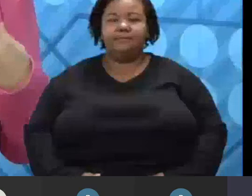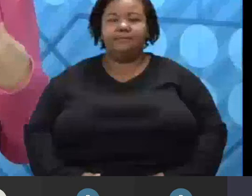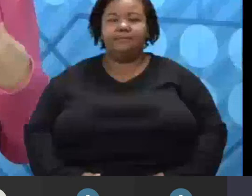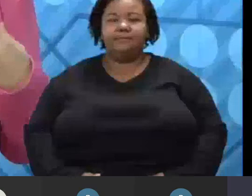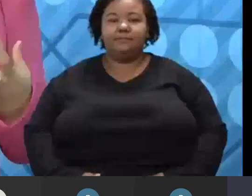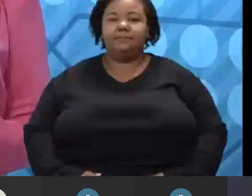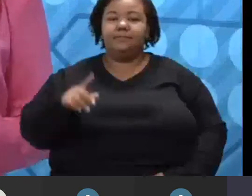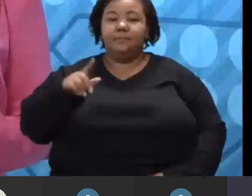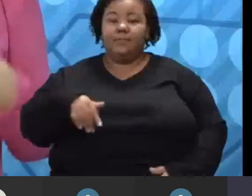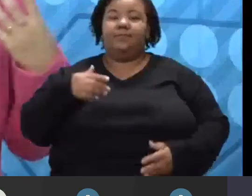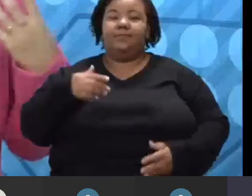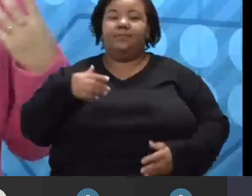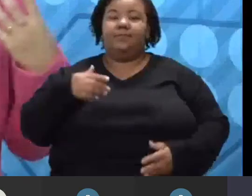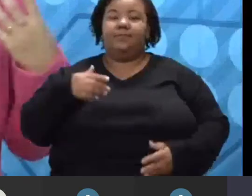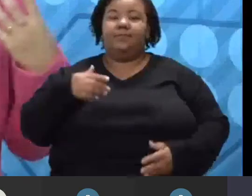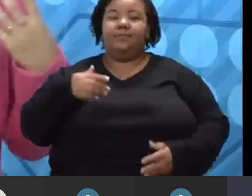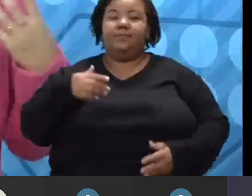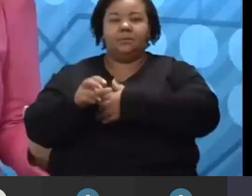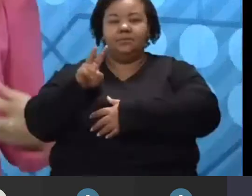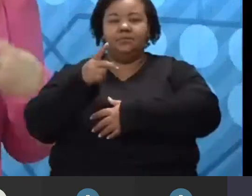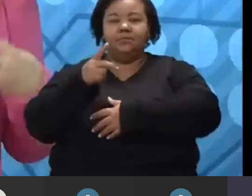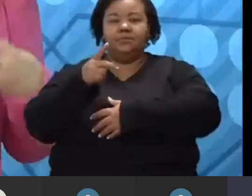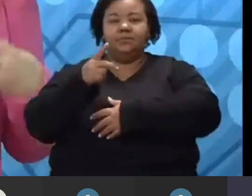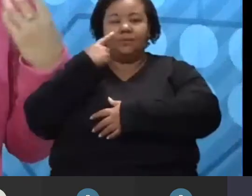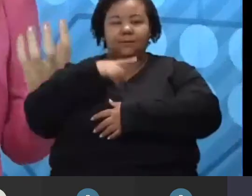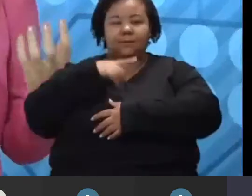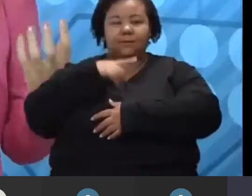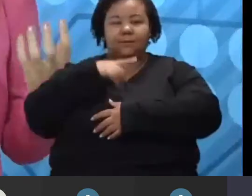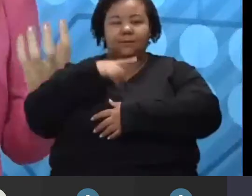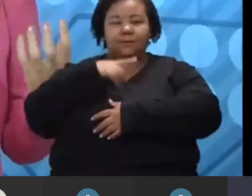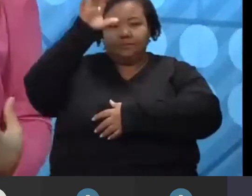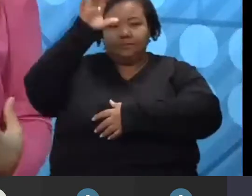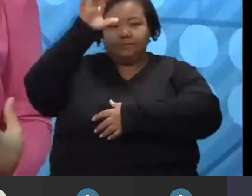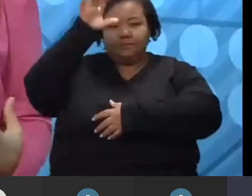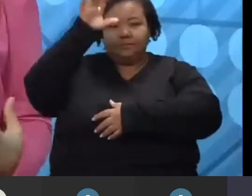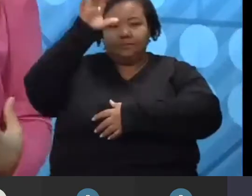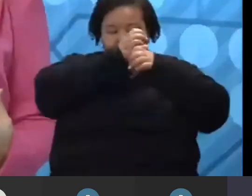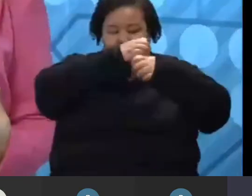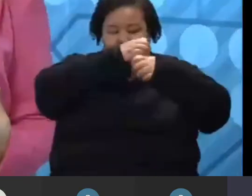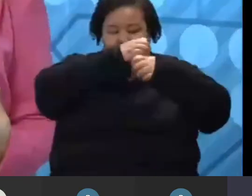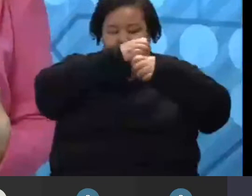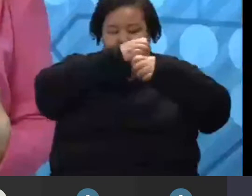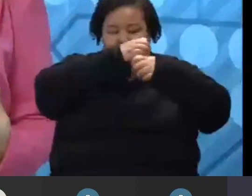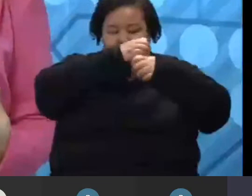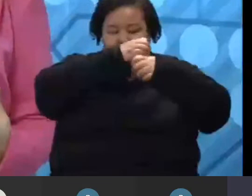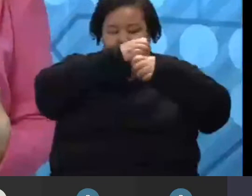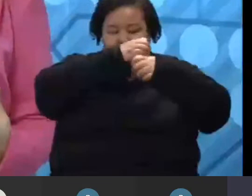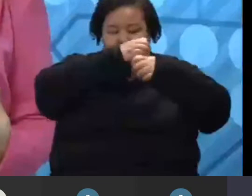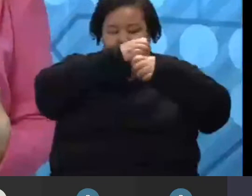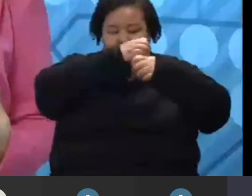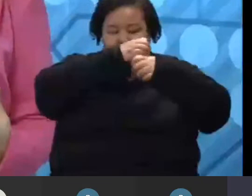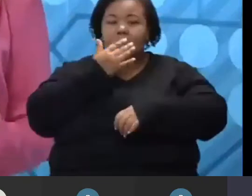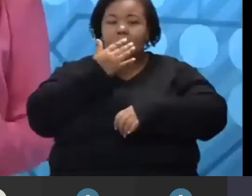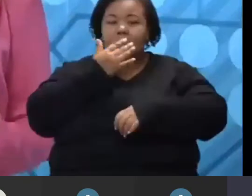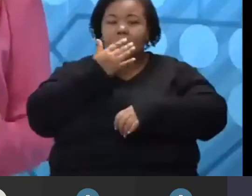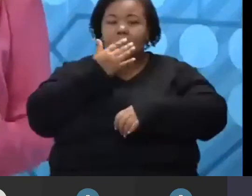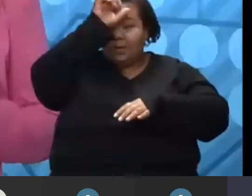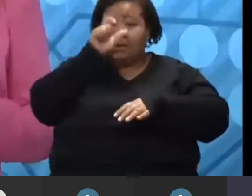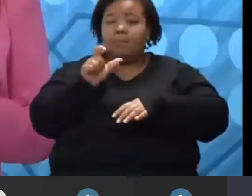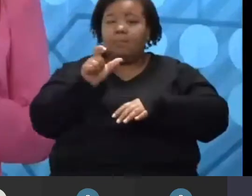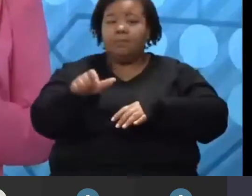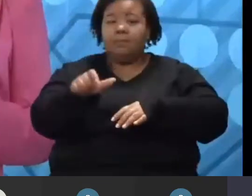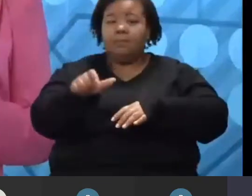Ainda no procedimento 2, você aprendeu a microscopia, aprendeu a coloração, agora você vai aprender a semeadura. Você preparou esse